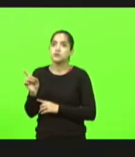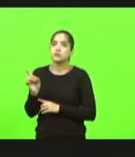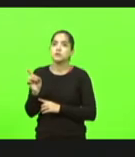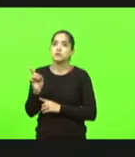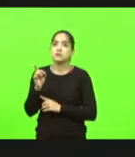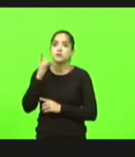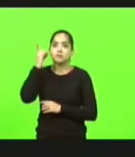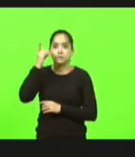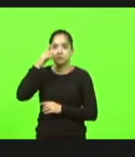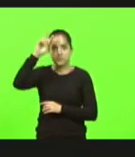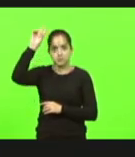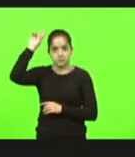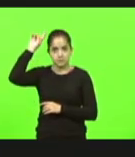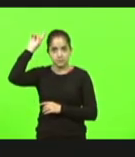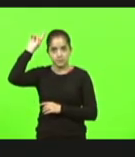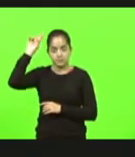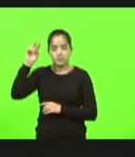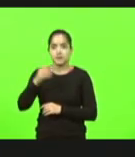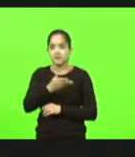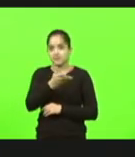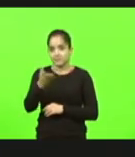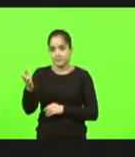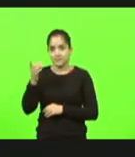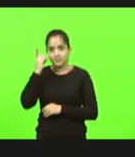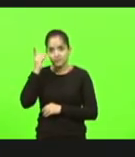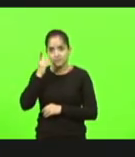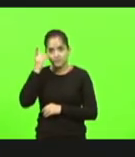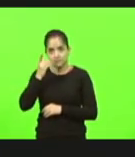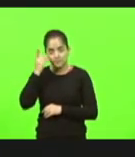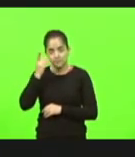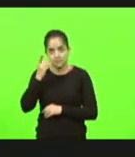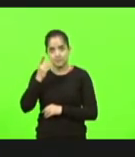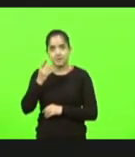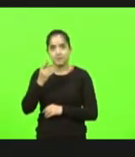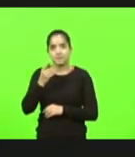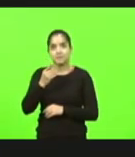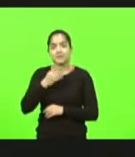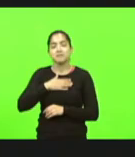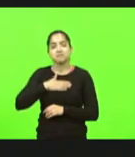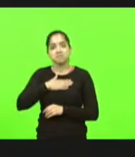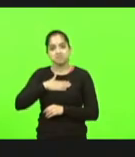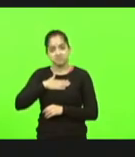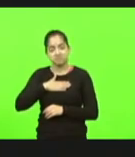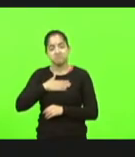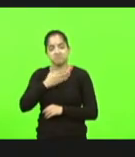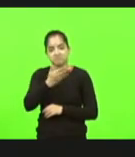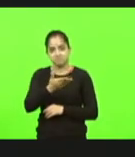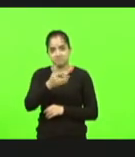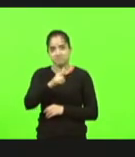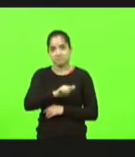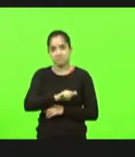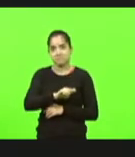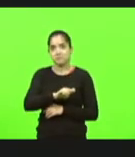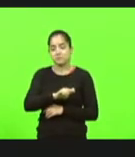deputado Vicente, demais colegas, doutor Piero, prazer tê-lo aqui novamente. Dizer